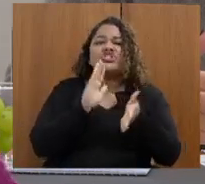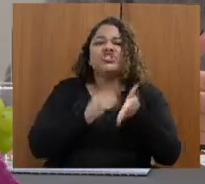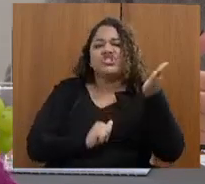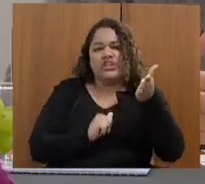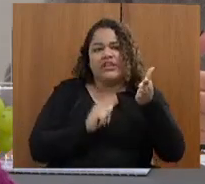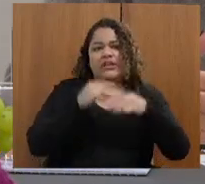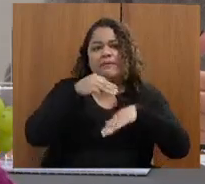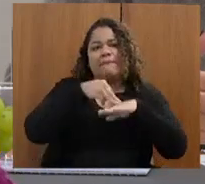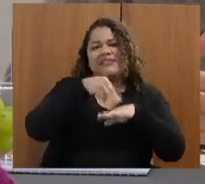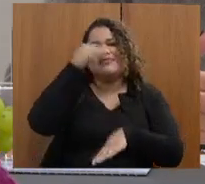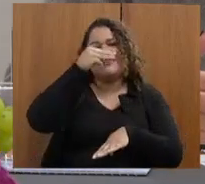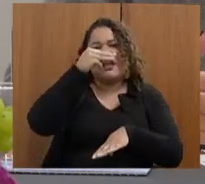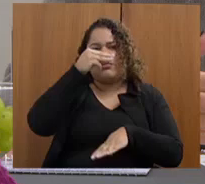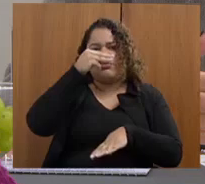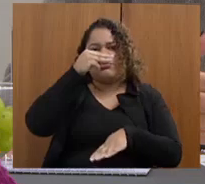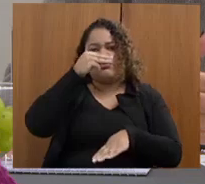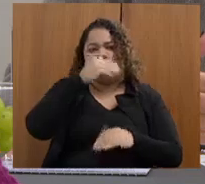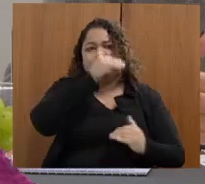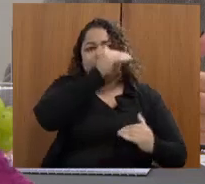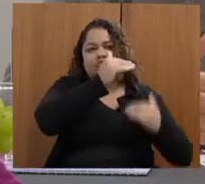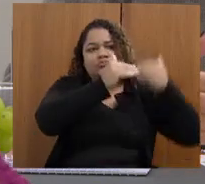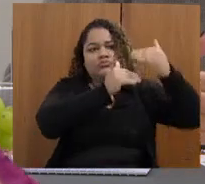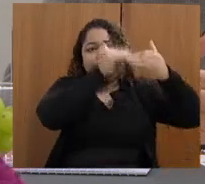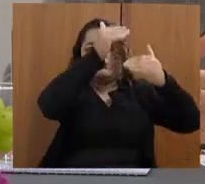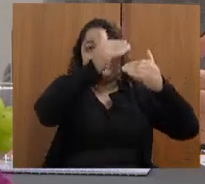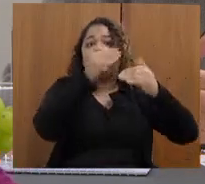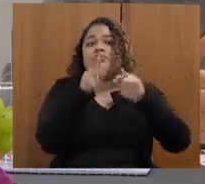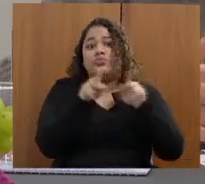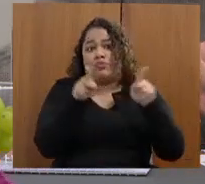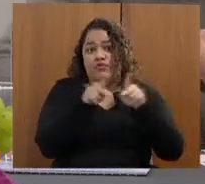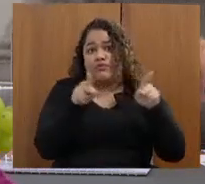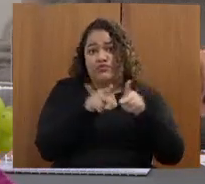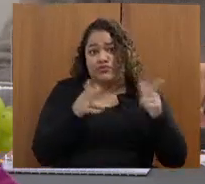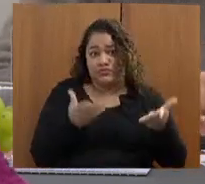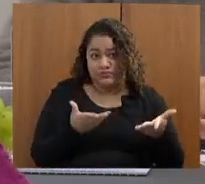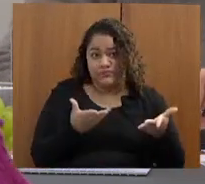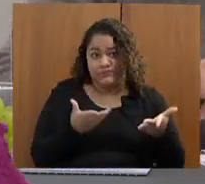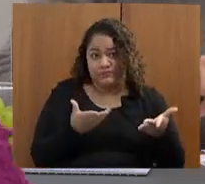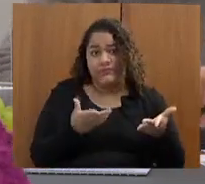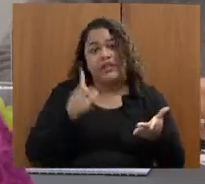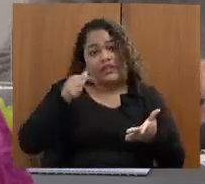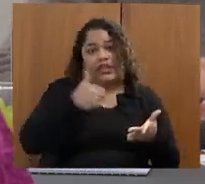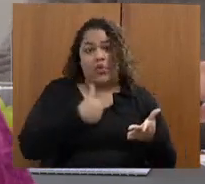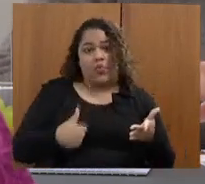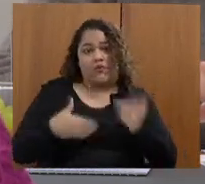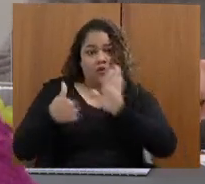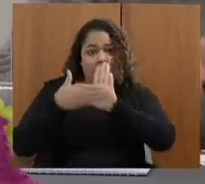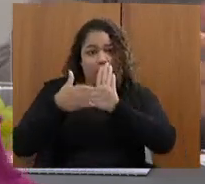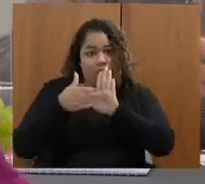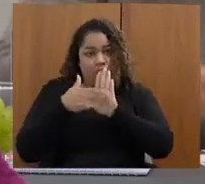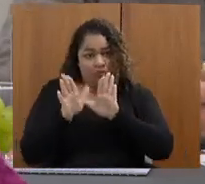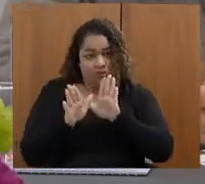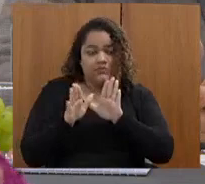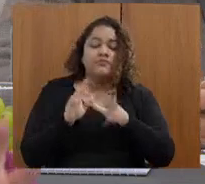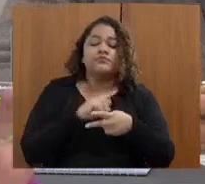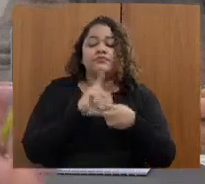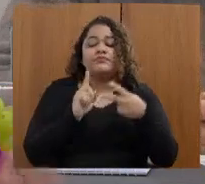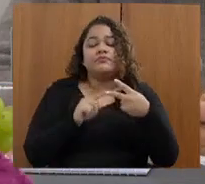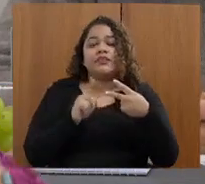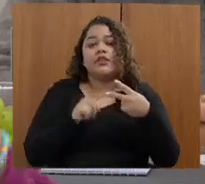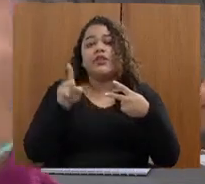da carreira do professor o projeto protocolado pelo governo e o segundo dificuldade é que o governo